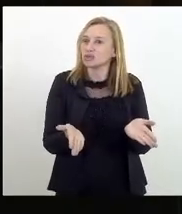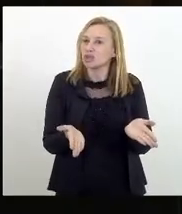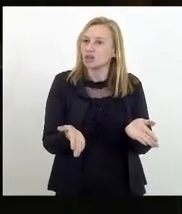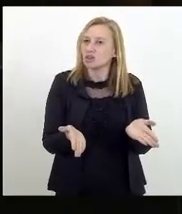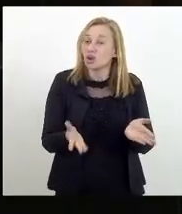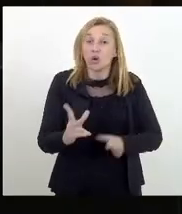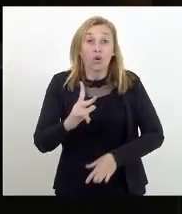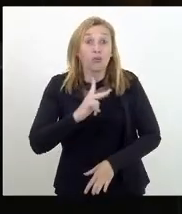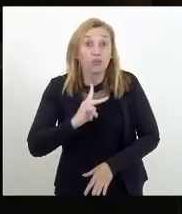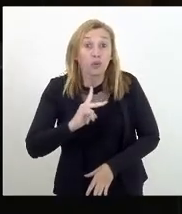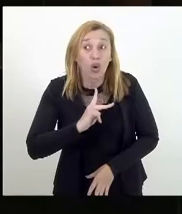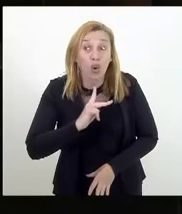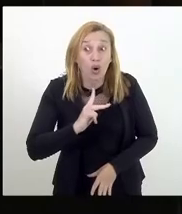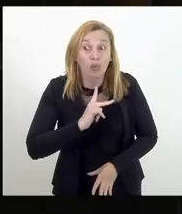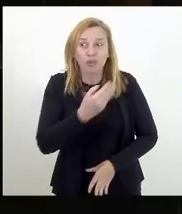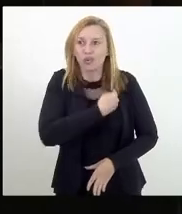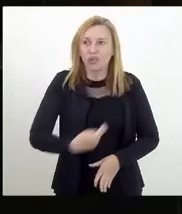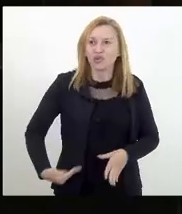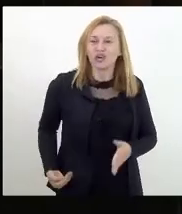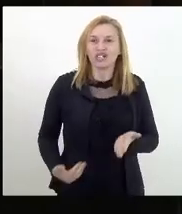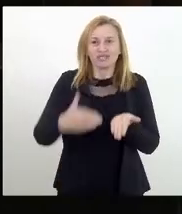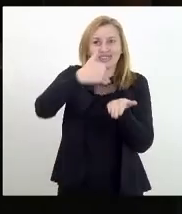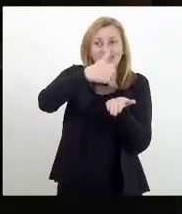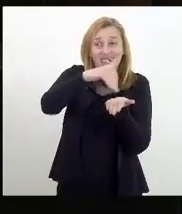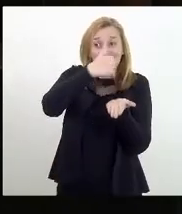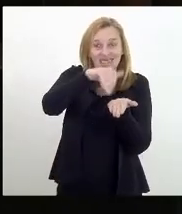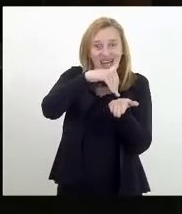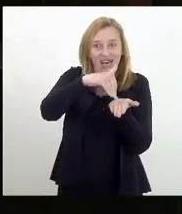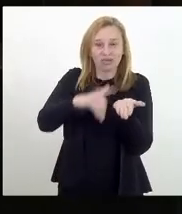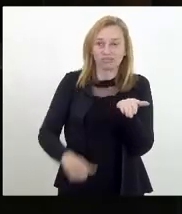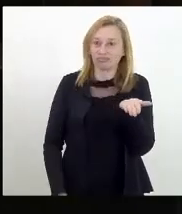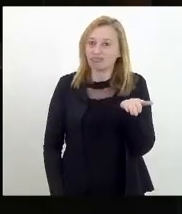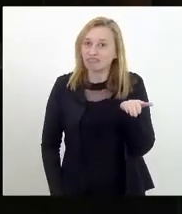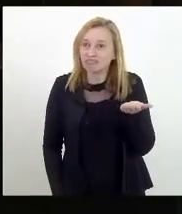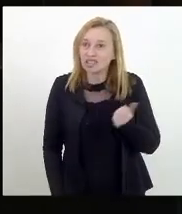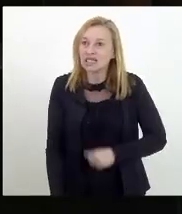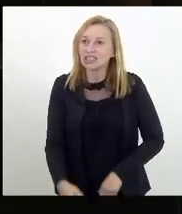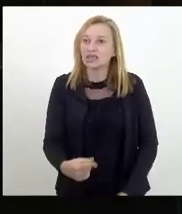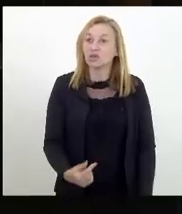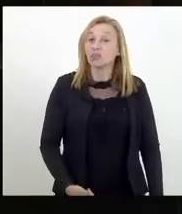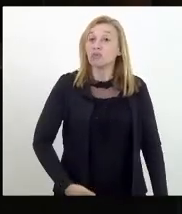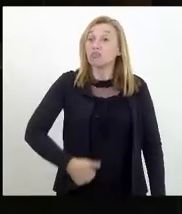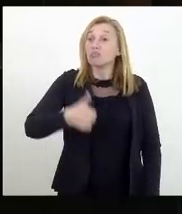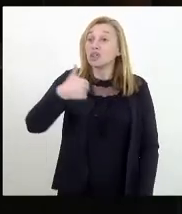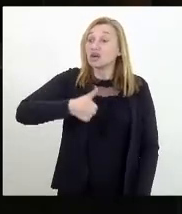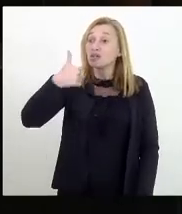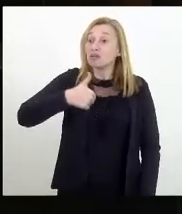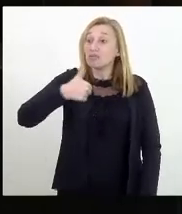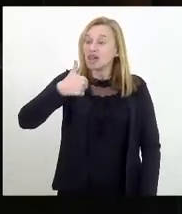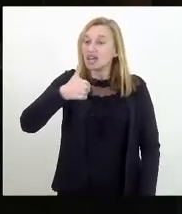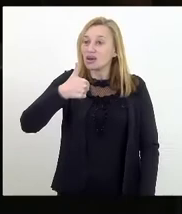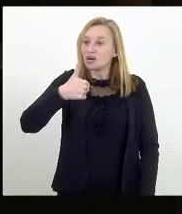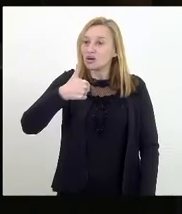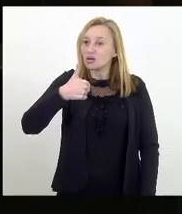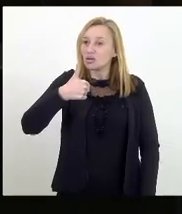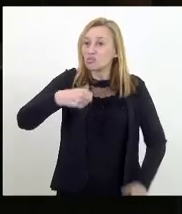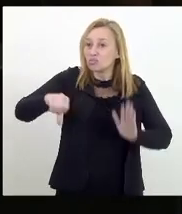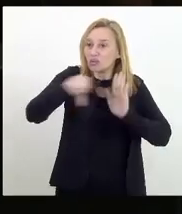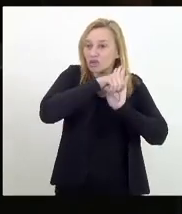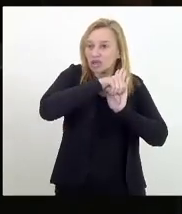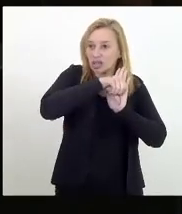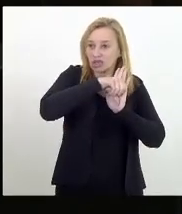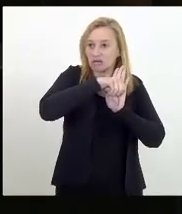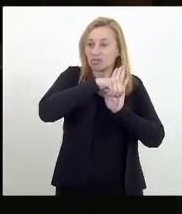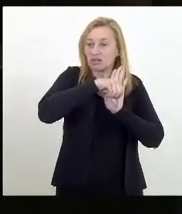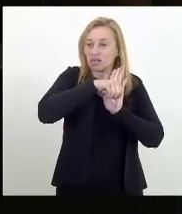dentro do próprio governo no secretariado a o primeiro indício de Desvio de Conduta